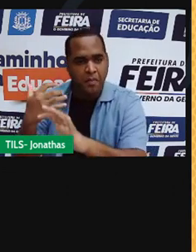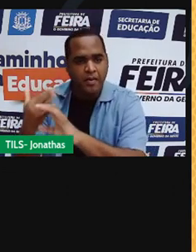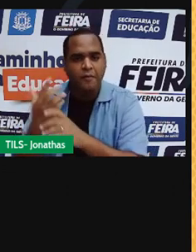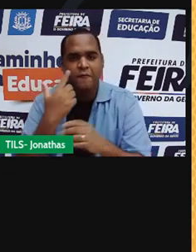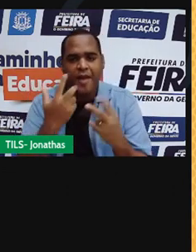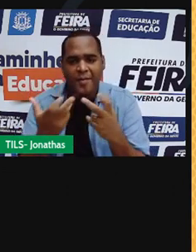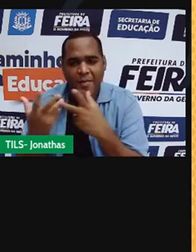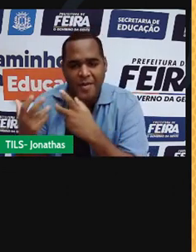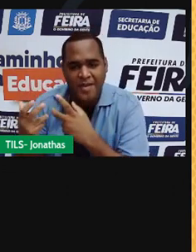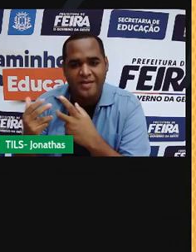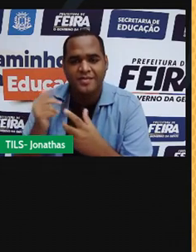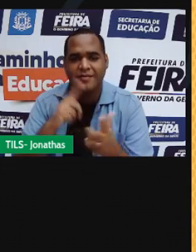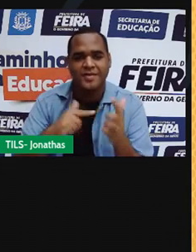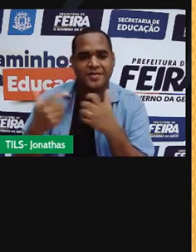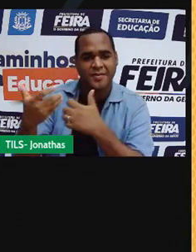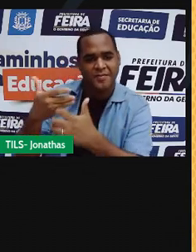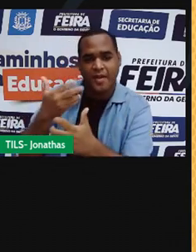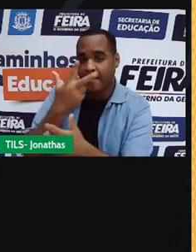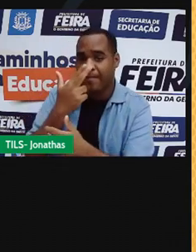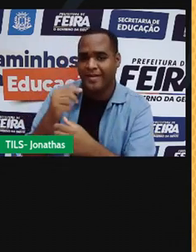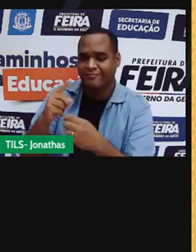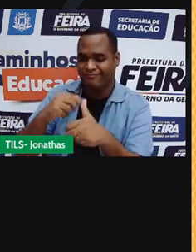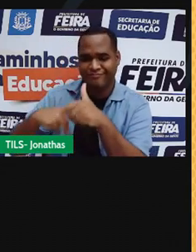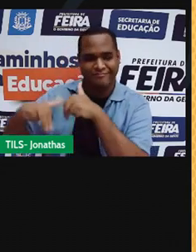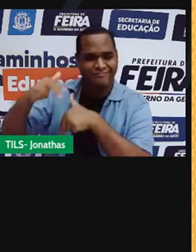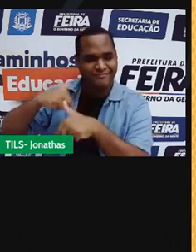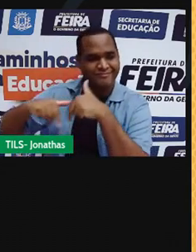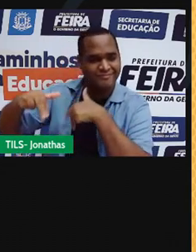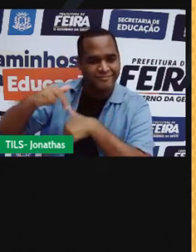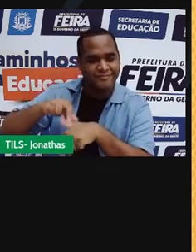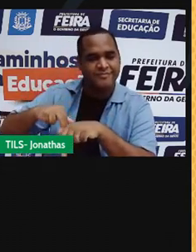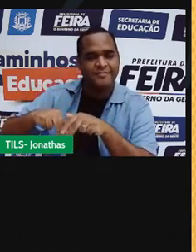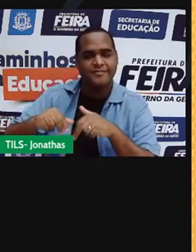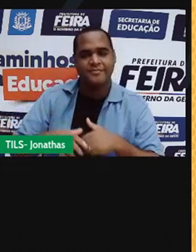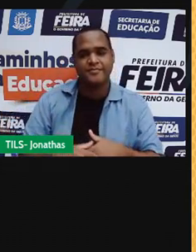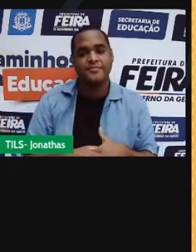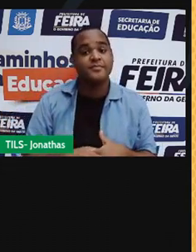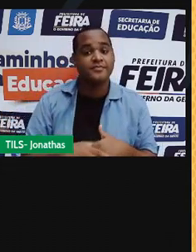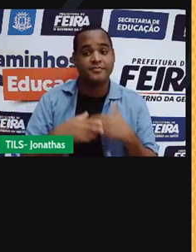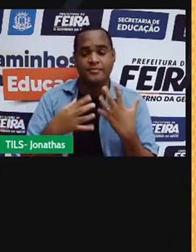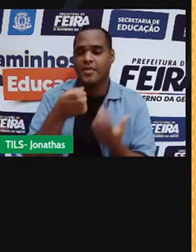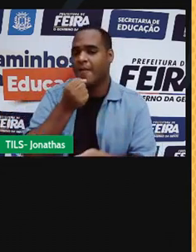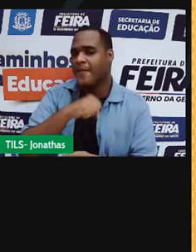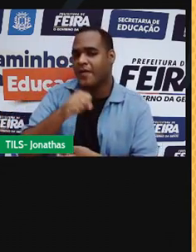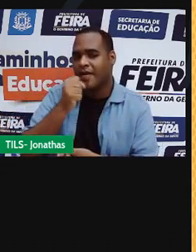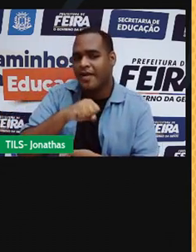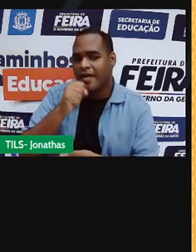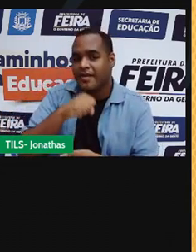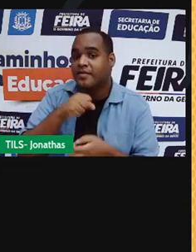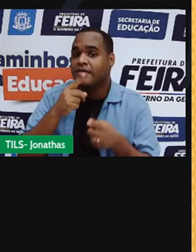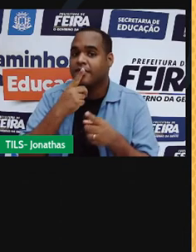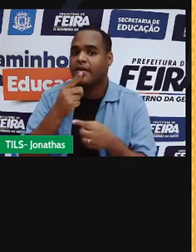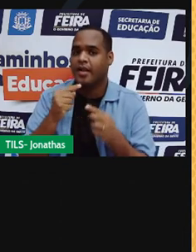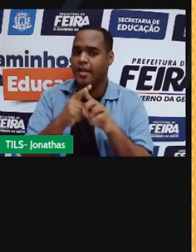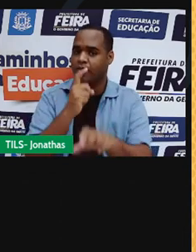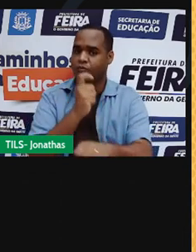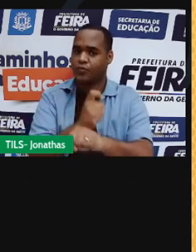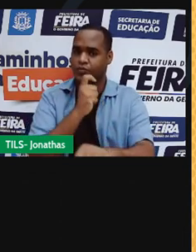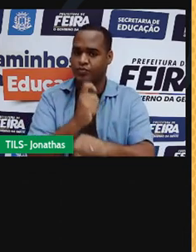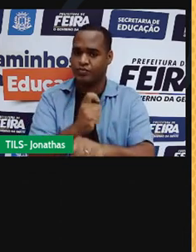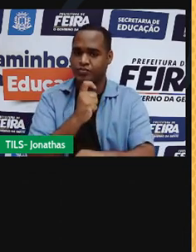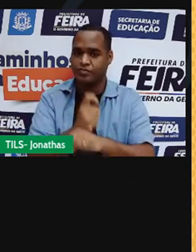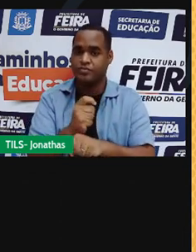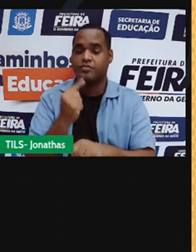se movem? Parece que estão dançando! Os picolés que comemos estão em estado sólido.